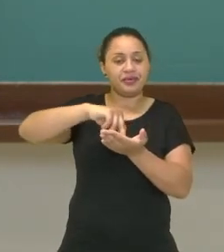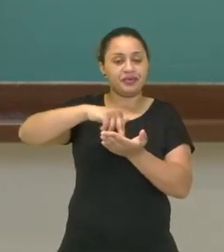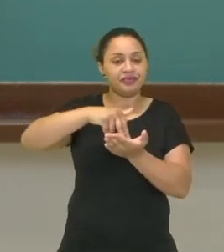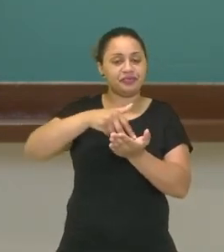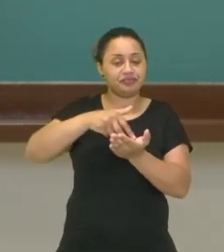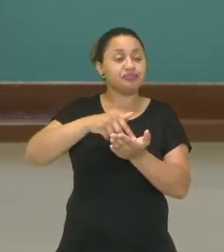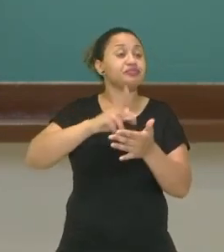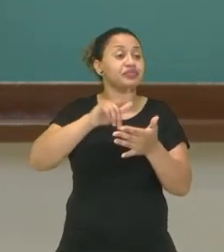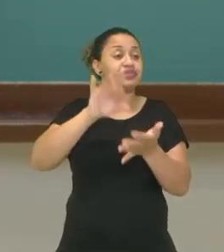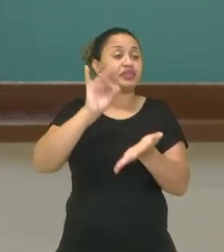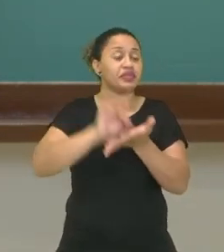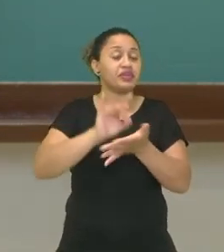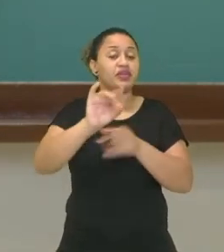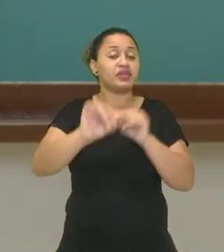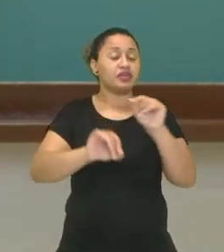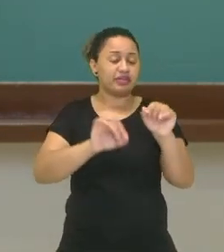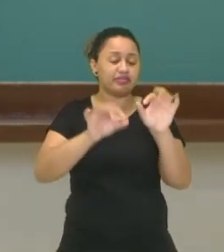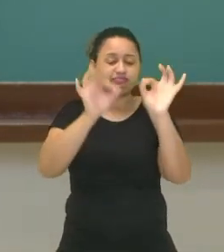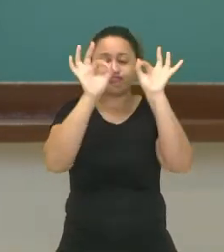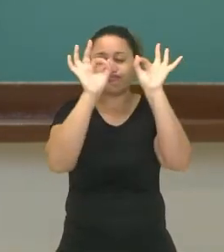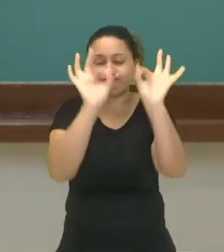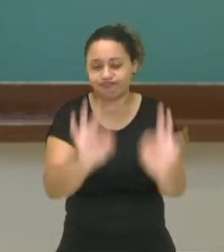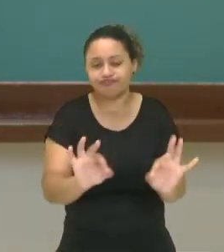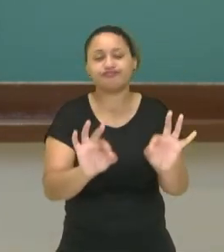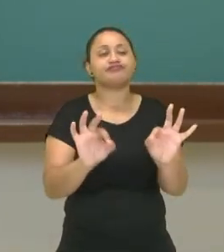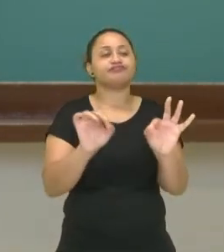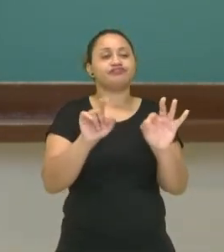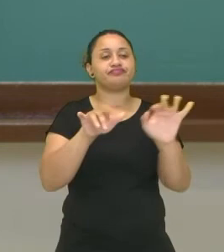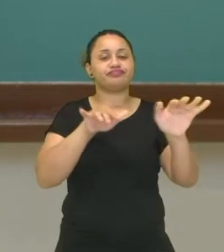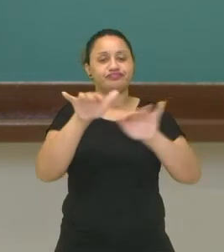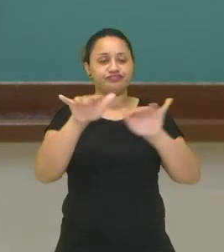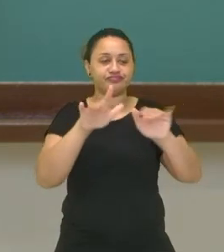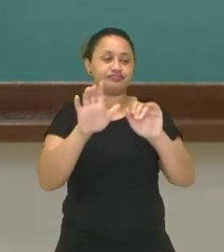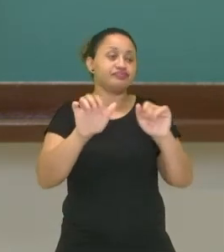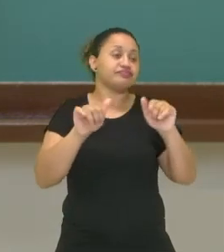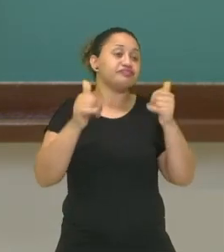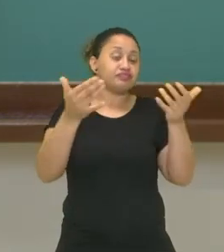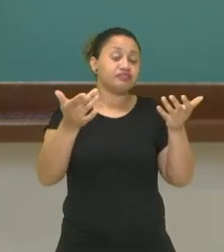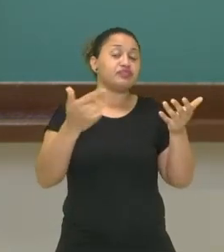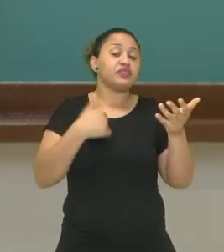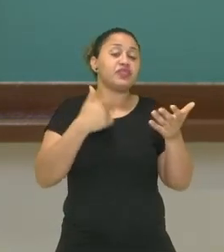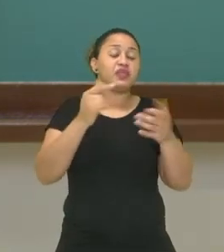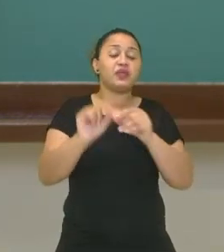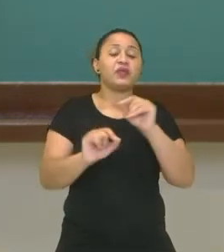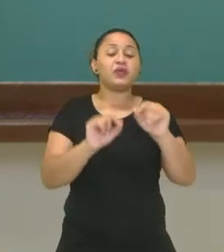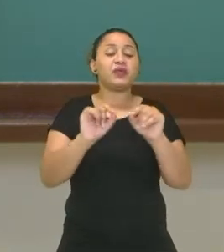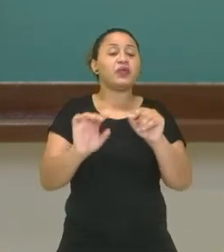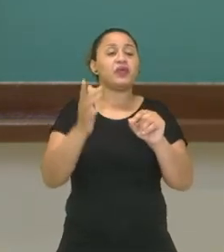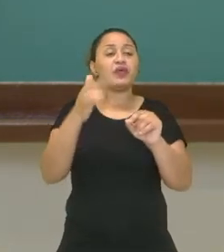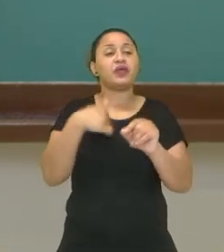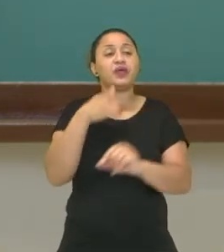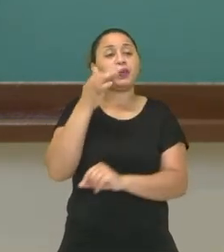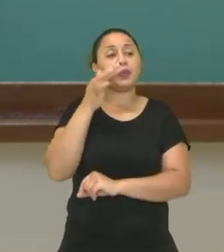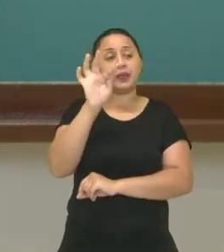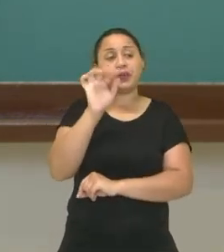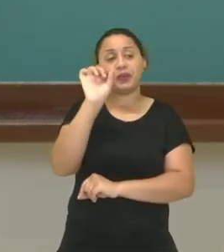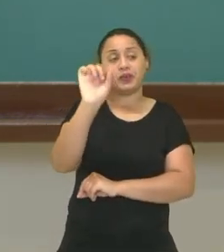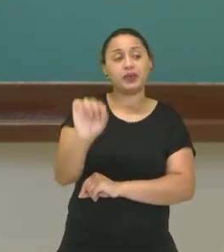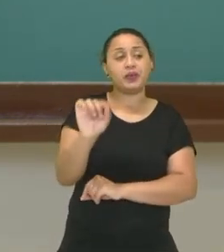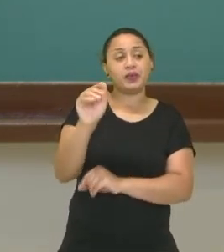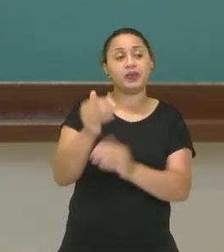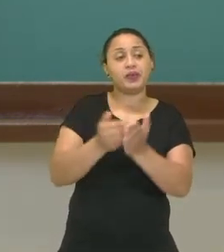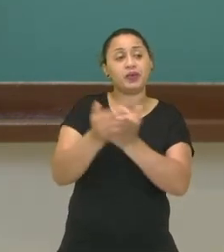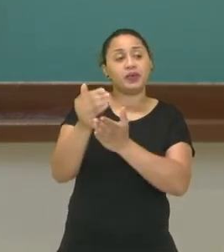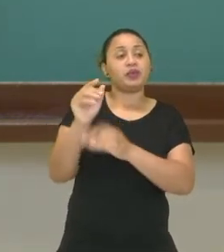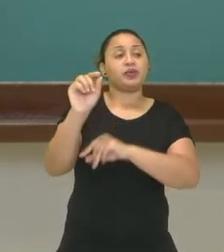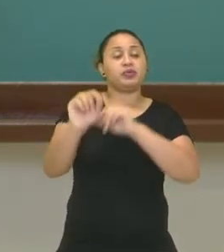realmente exatos aqueles movimentos. Então, foi ali que na França, que deu início